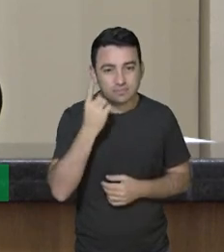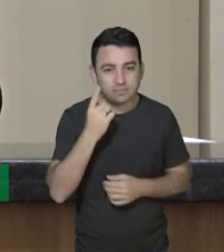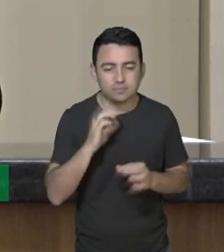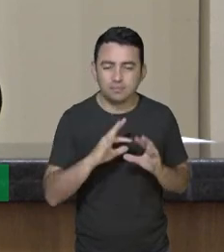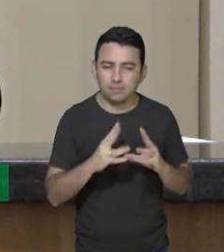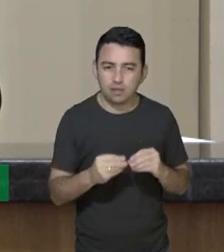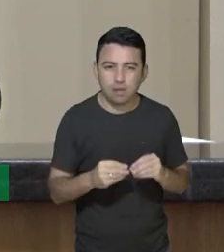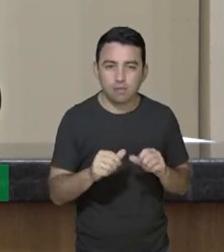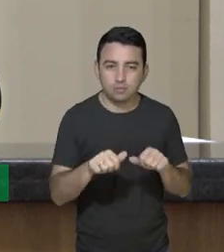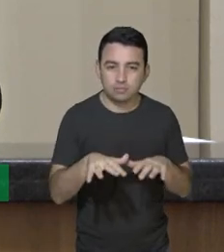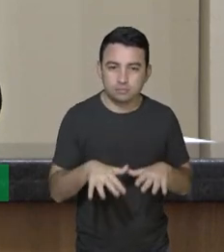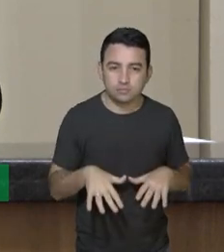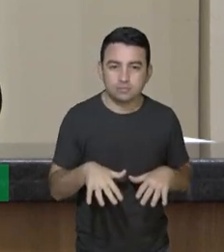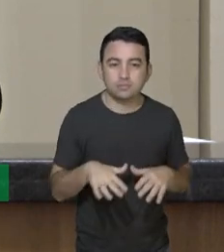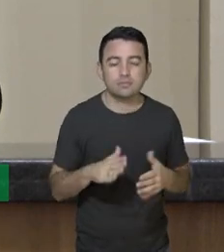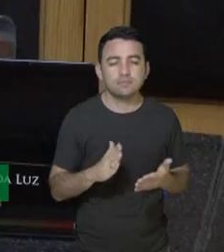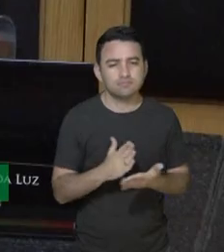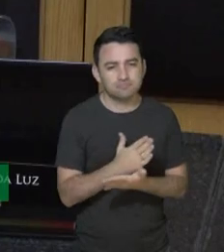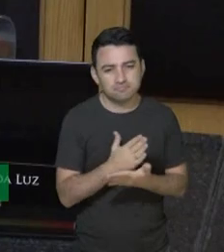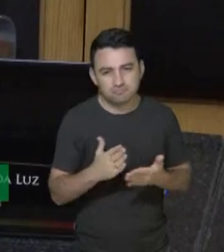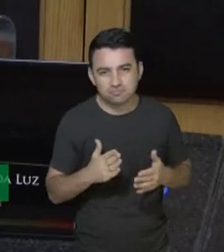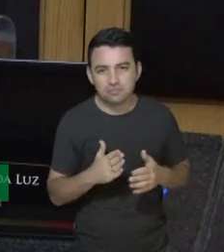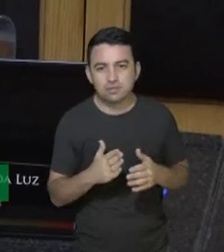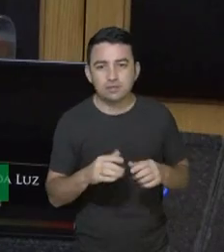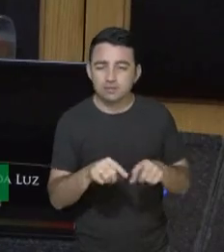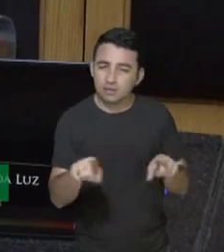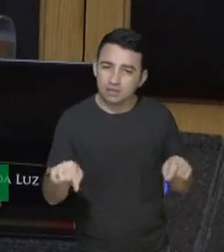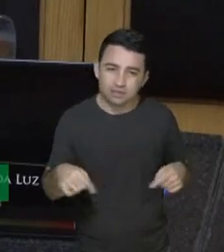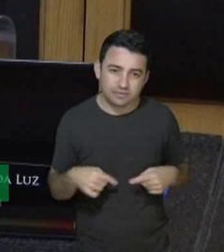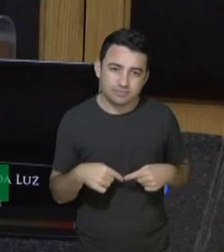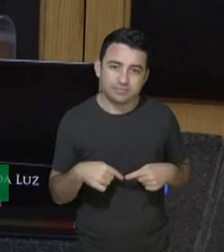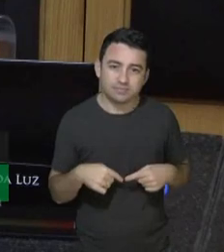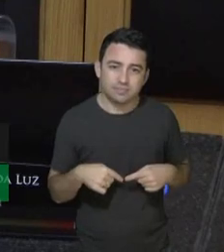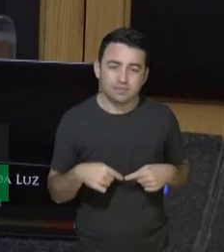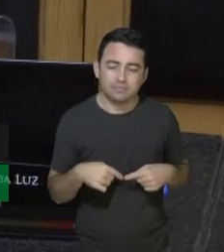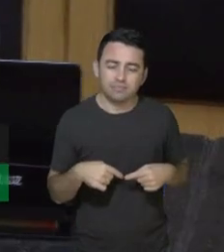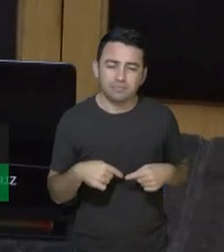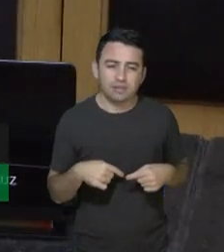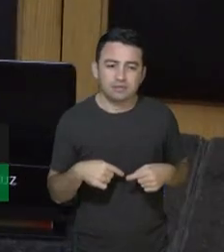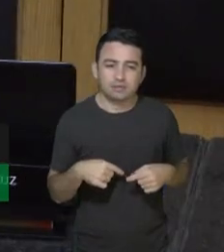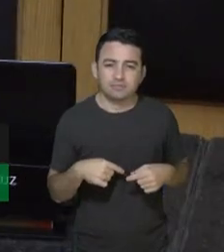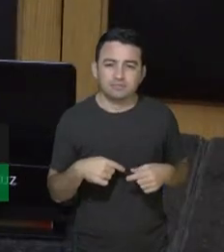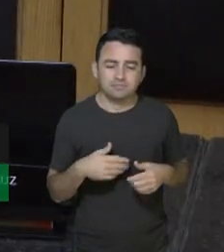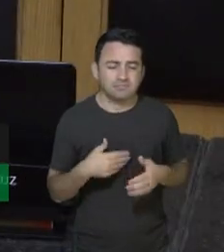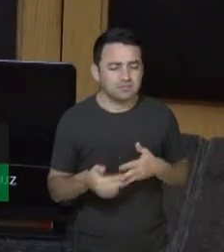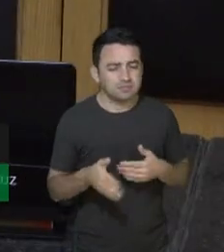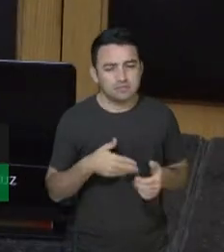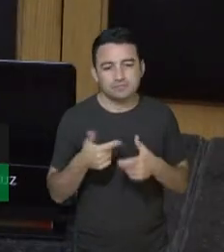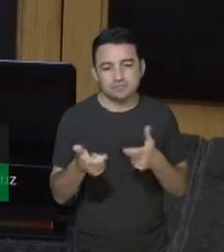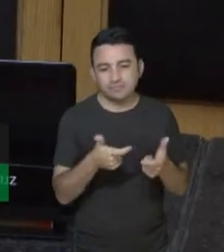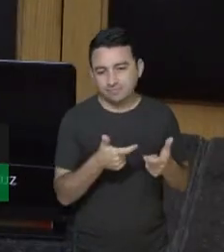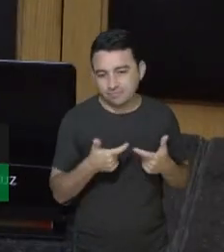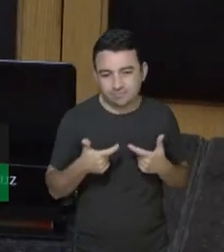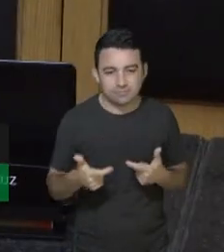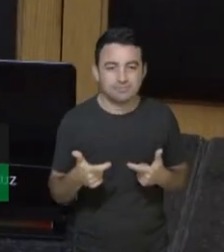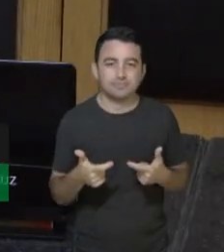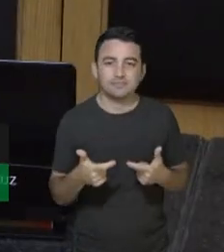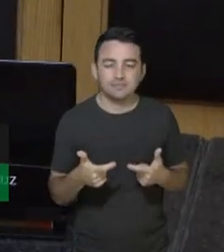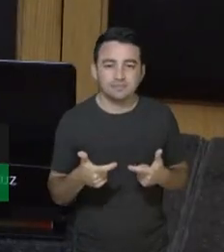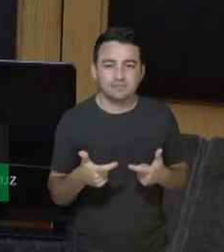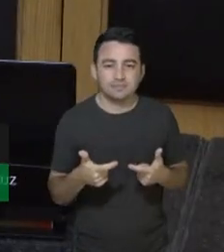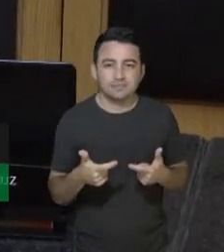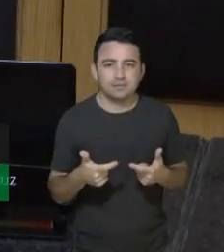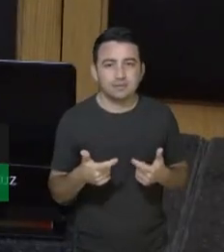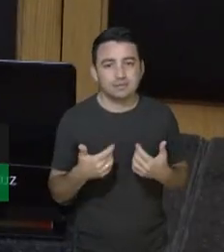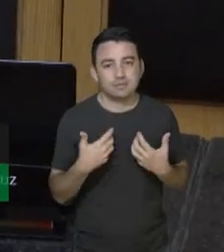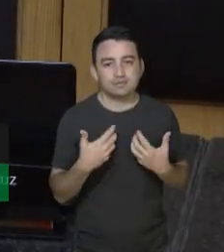plenário ainda, os que estão em seus gabinetes, ou seja lá em que local eles possam estar, eu só